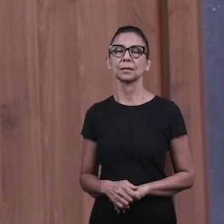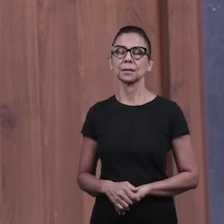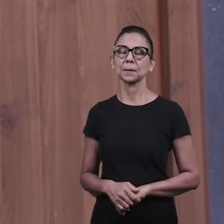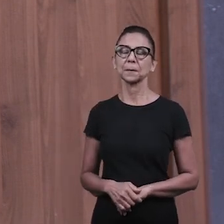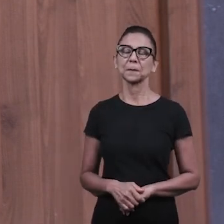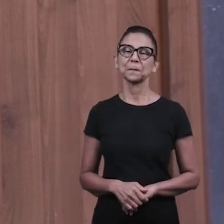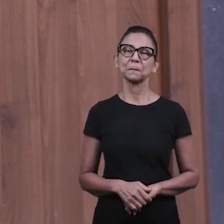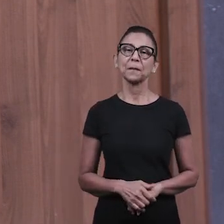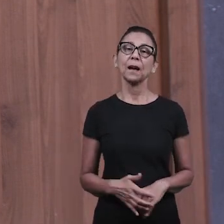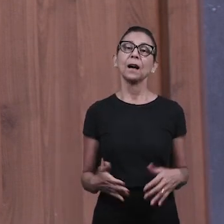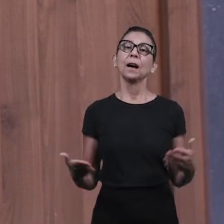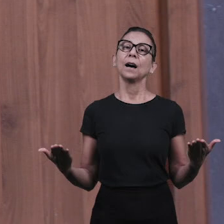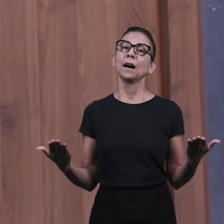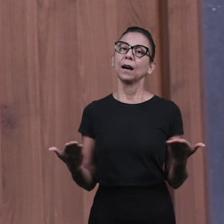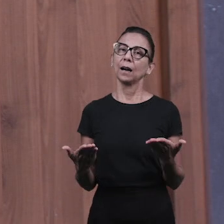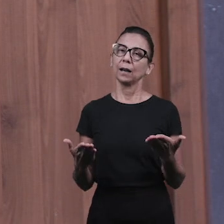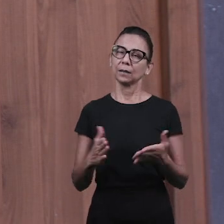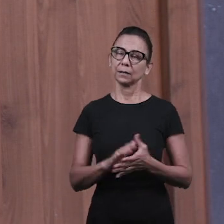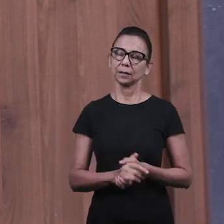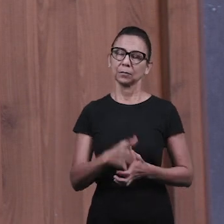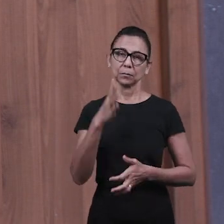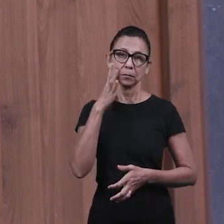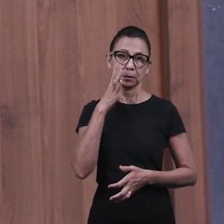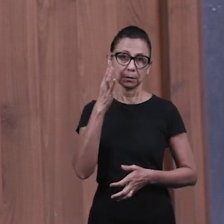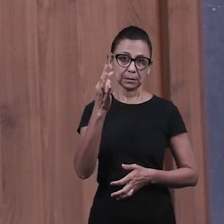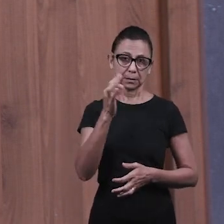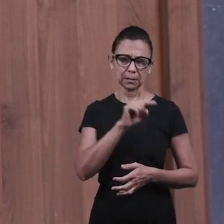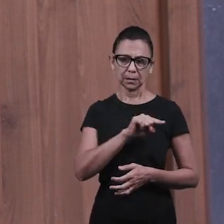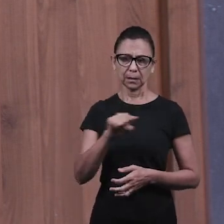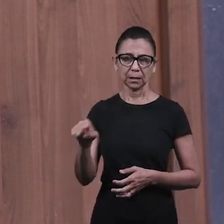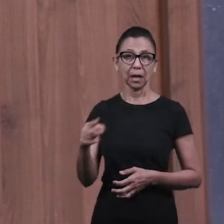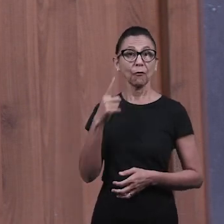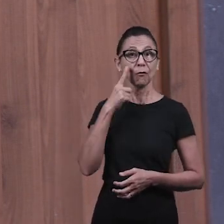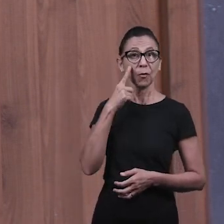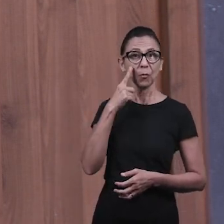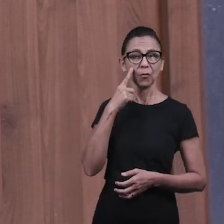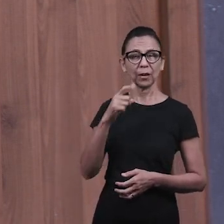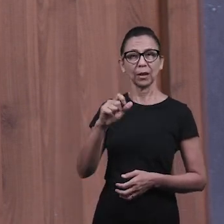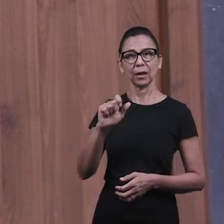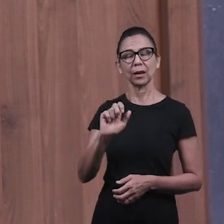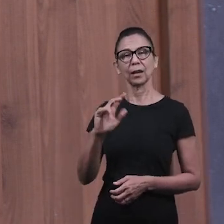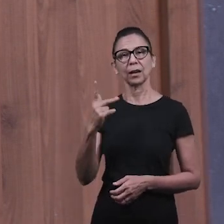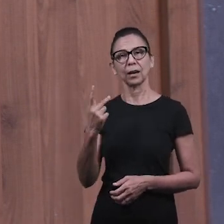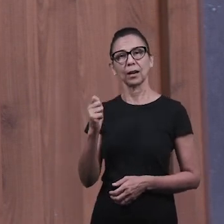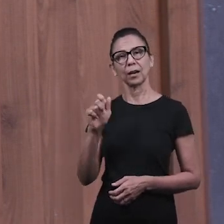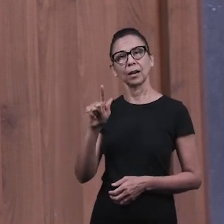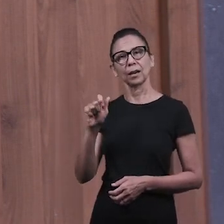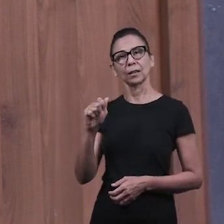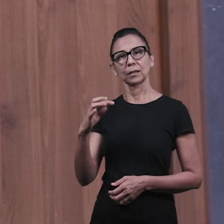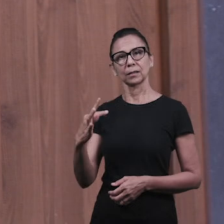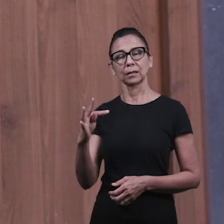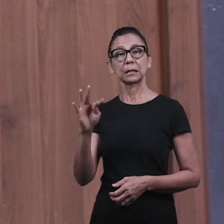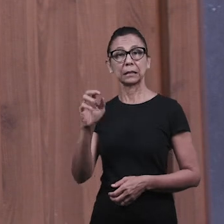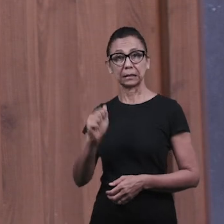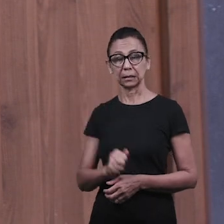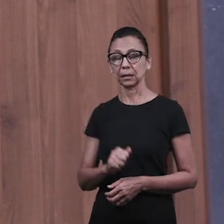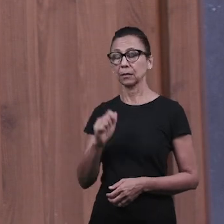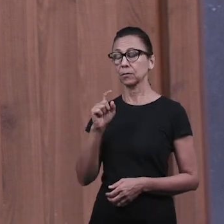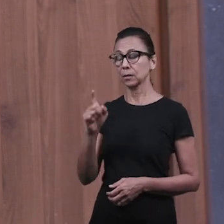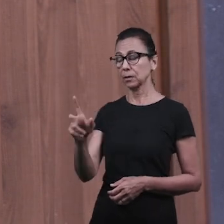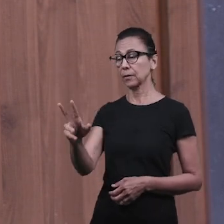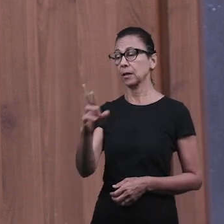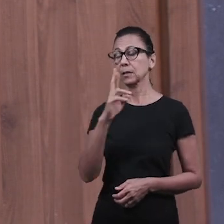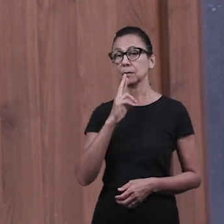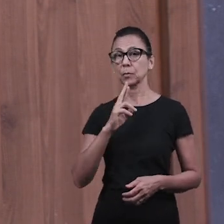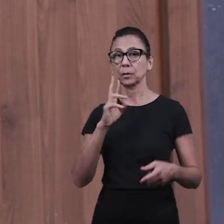ele. Primeiramente, eu quero chamar aqui a atenção da Ágata. Ágata, você vai responder as perguntas A e